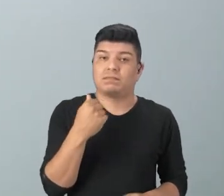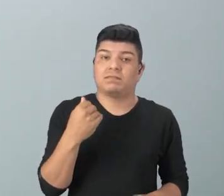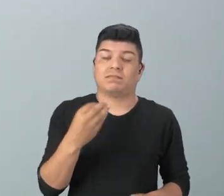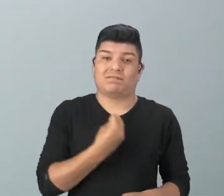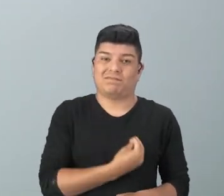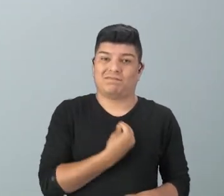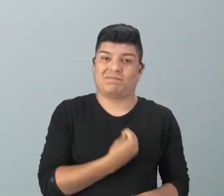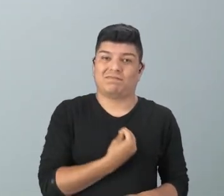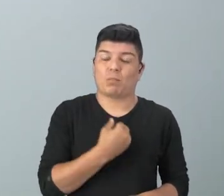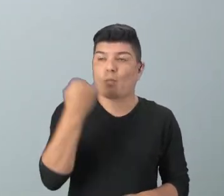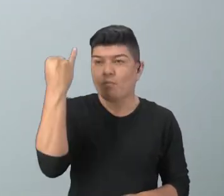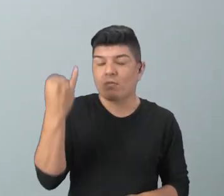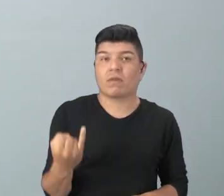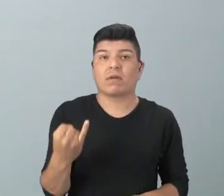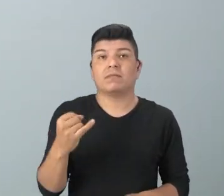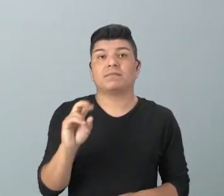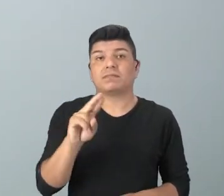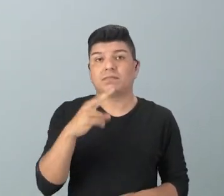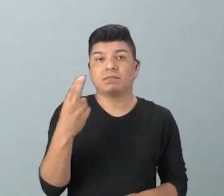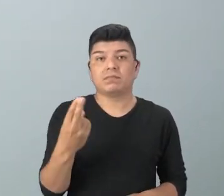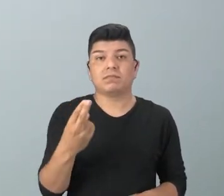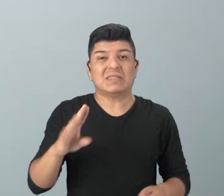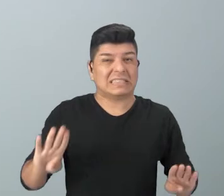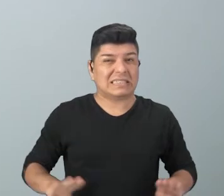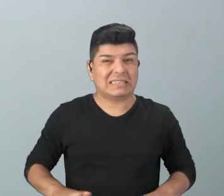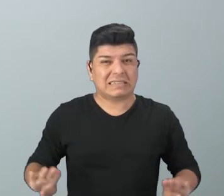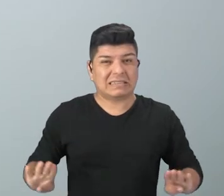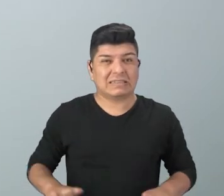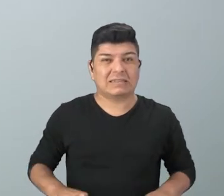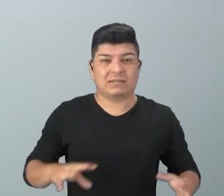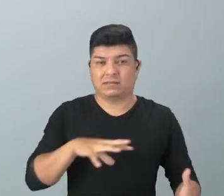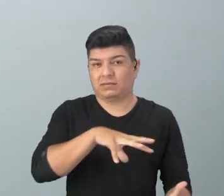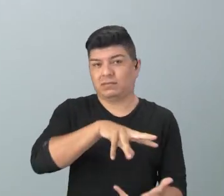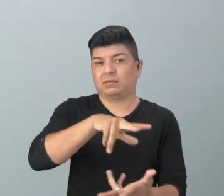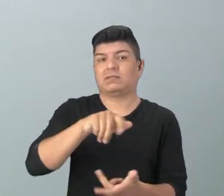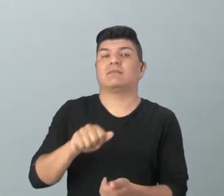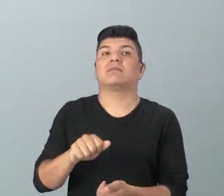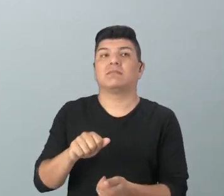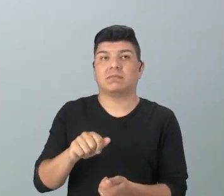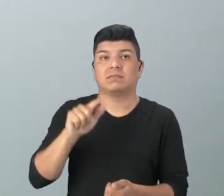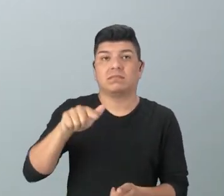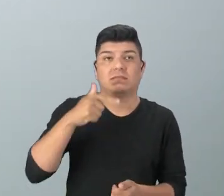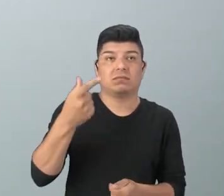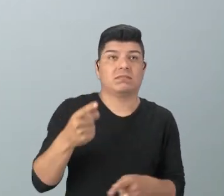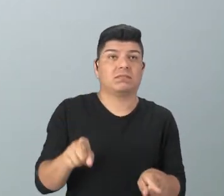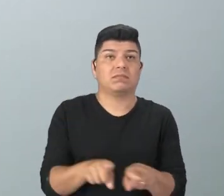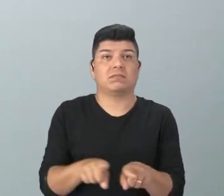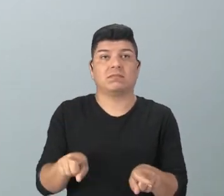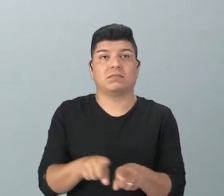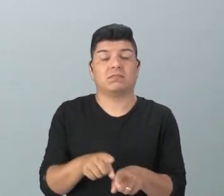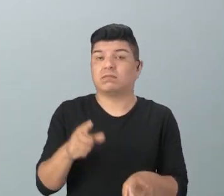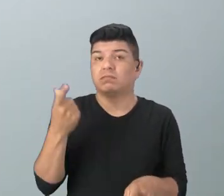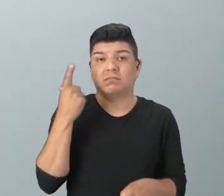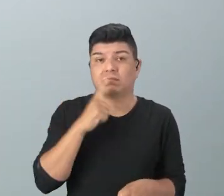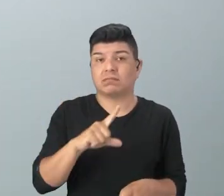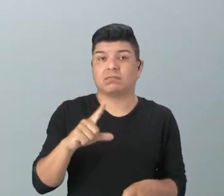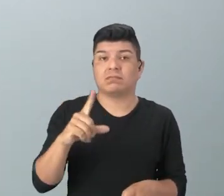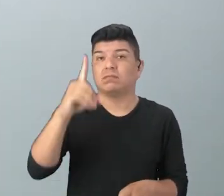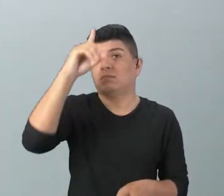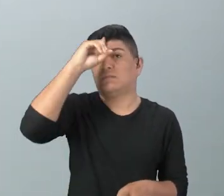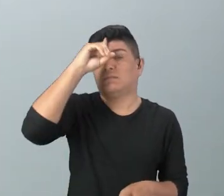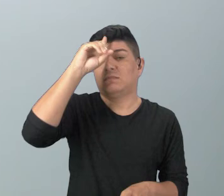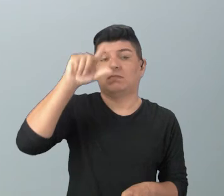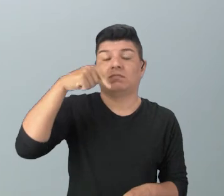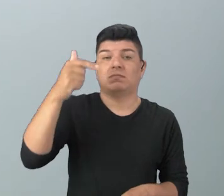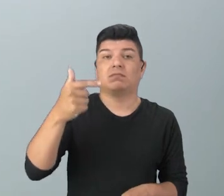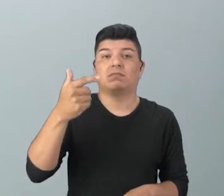condições de subnutrição, outras padecem de fome crônica no mundo inteiro, outras inclusive nem chegam à sua fase adulta,